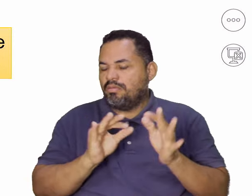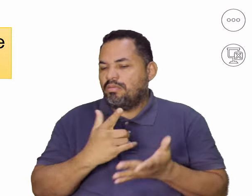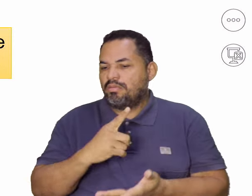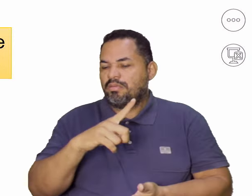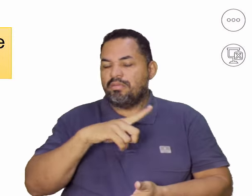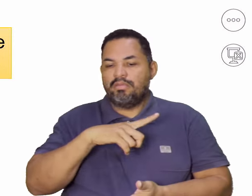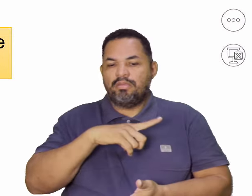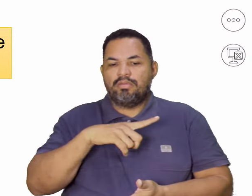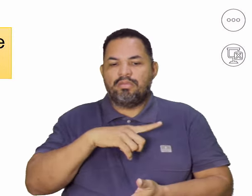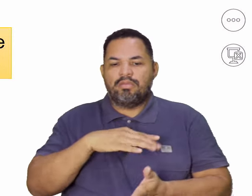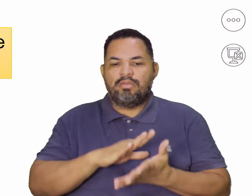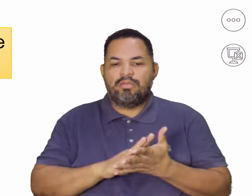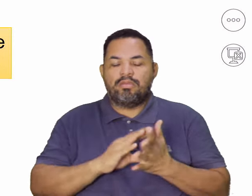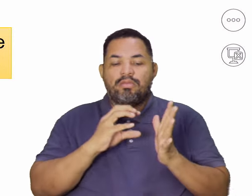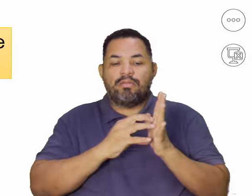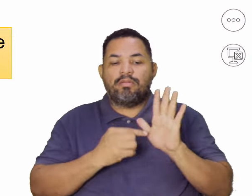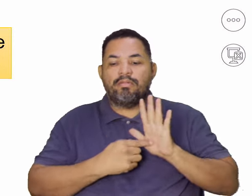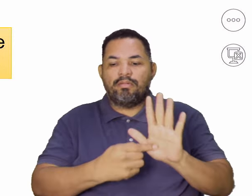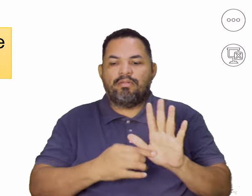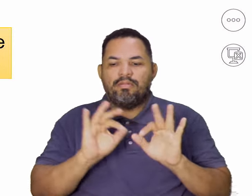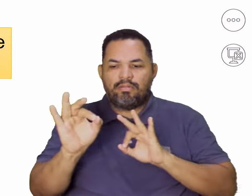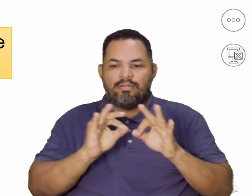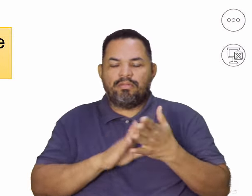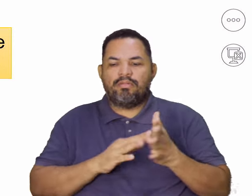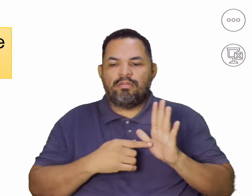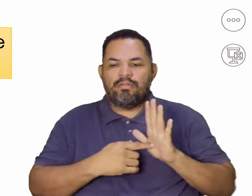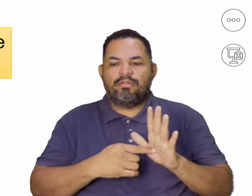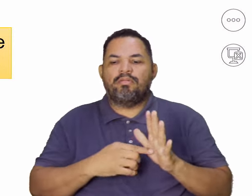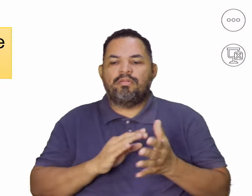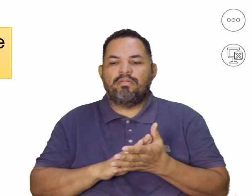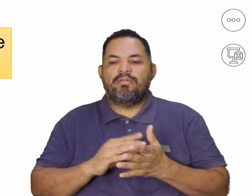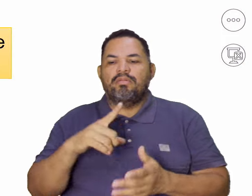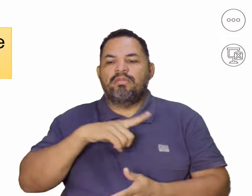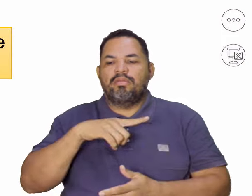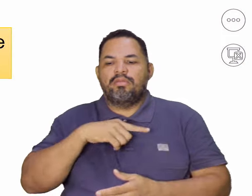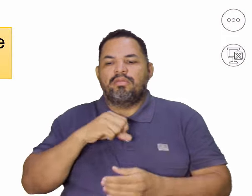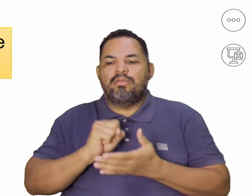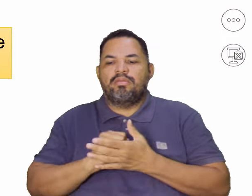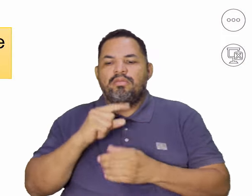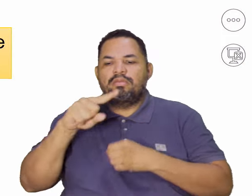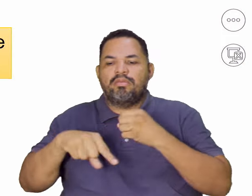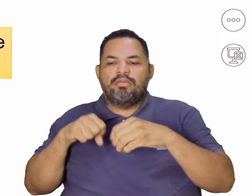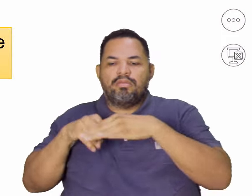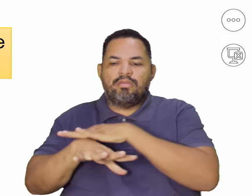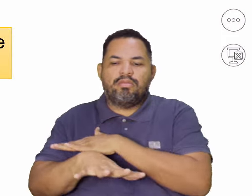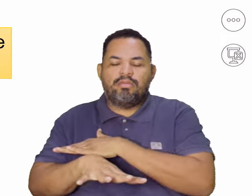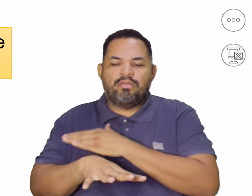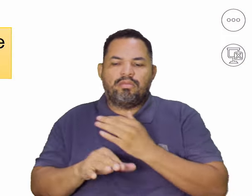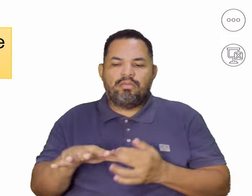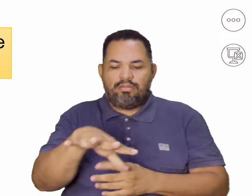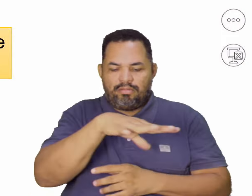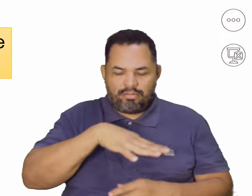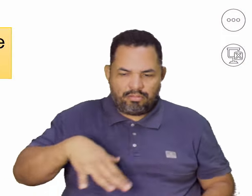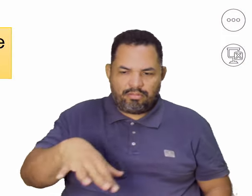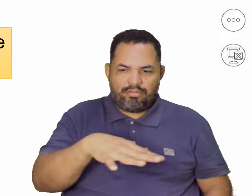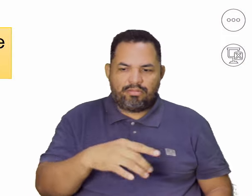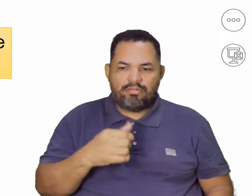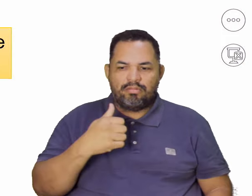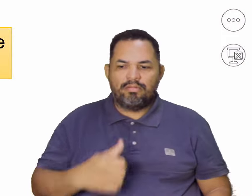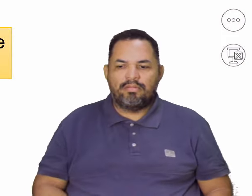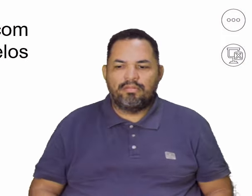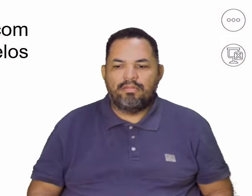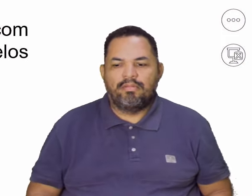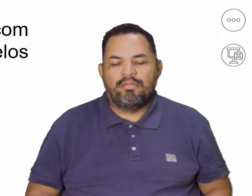ali existe uma sinalização indicando a presença de radioatividade no ambiente tudo